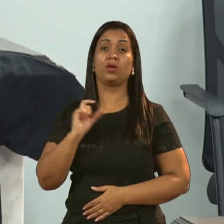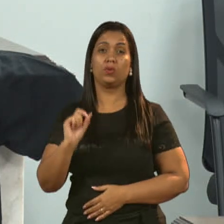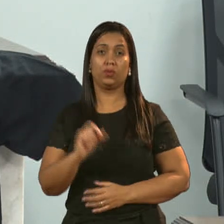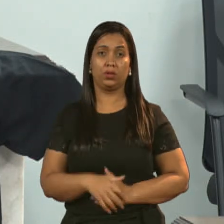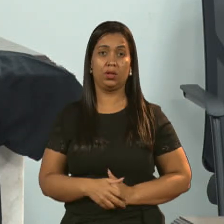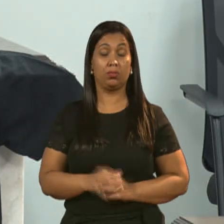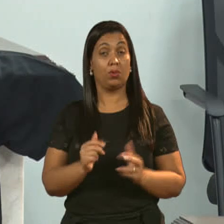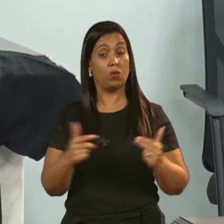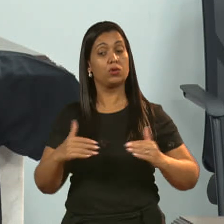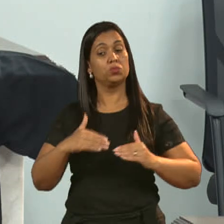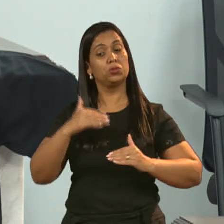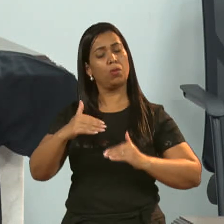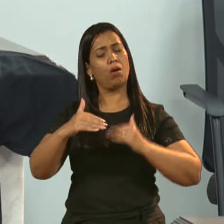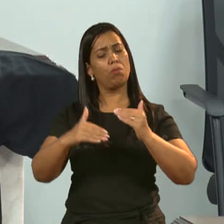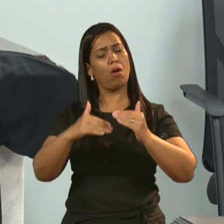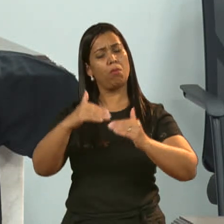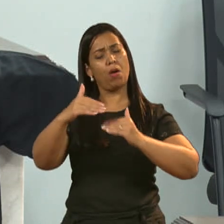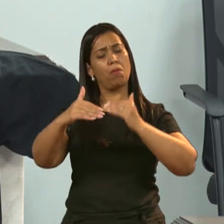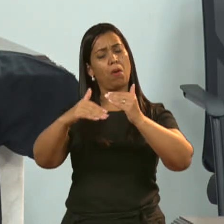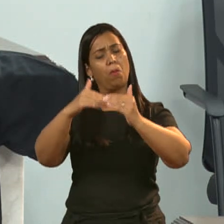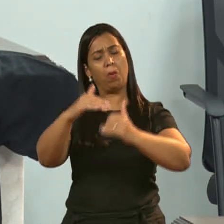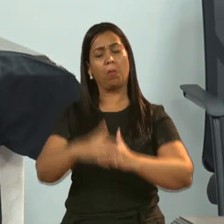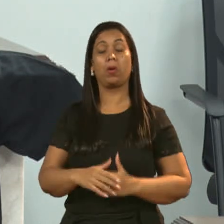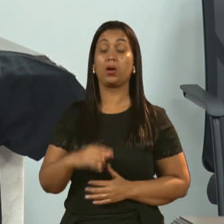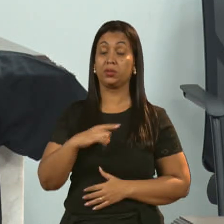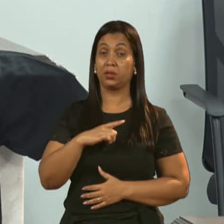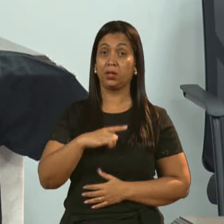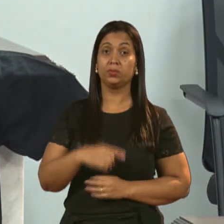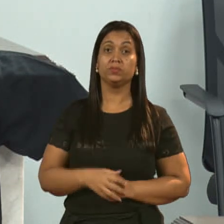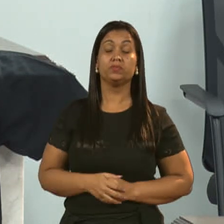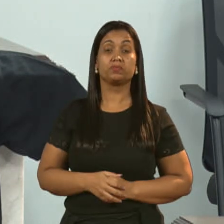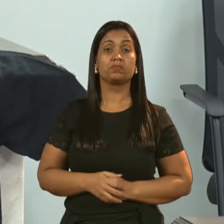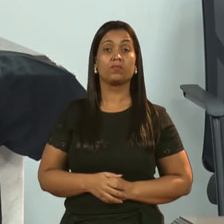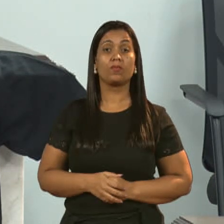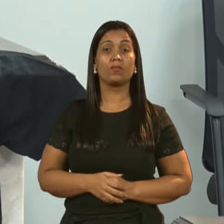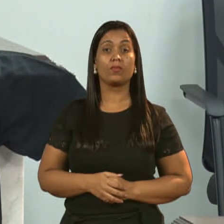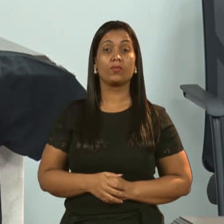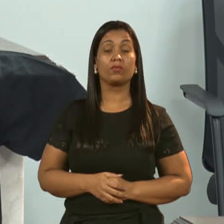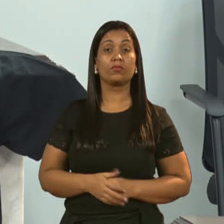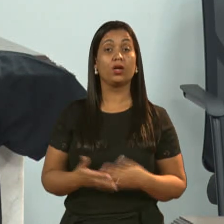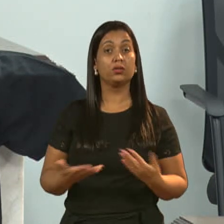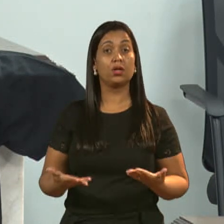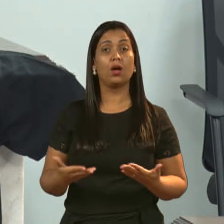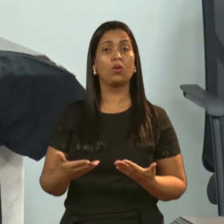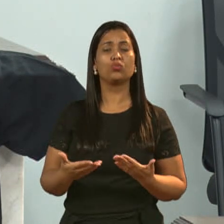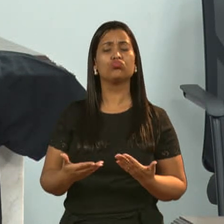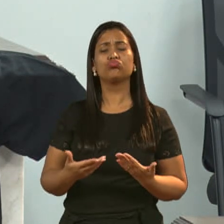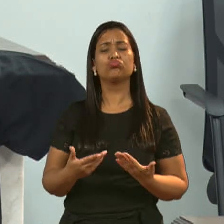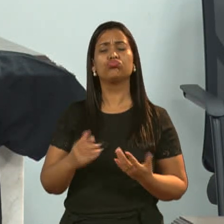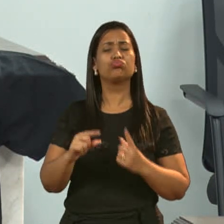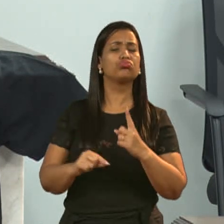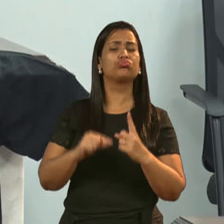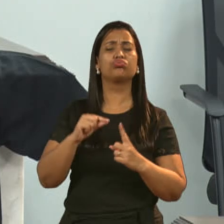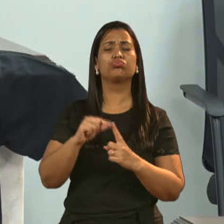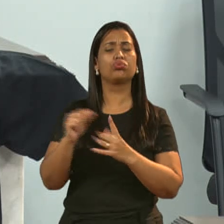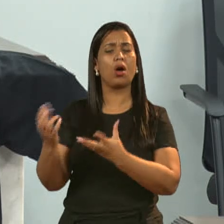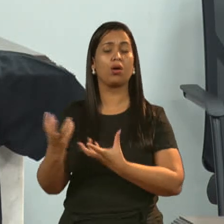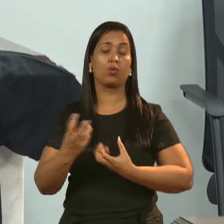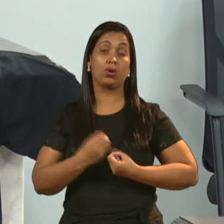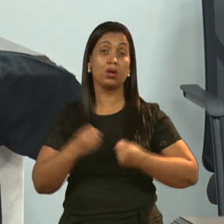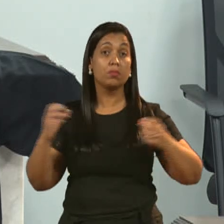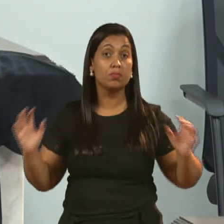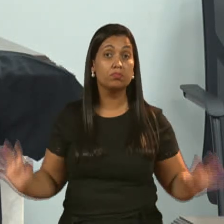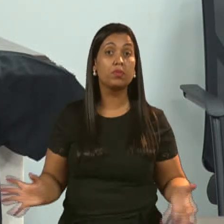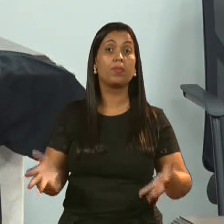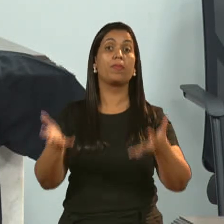muito gradativa, de forma muito pequena, portanto, com o intuito de acolher, promover ações que agregam